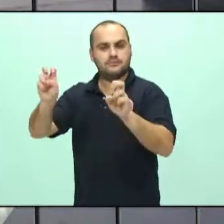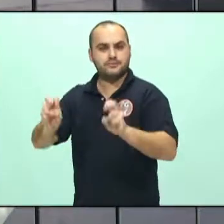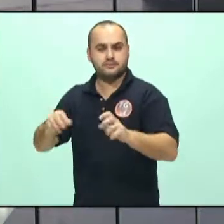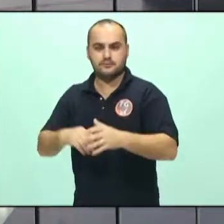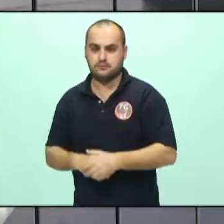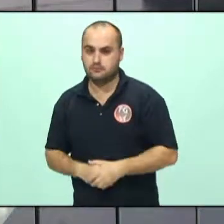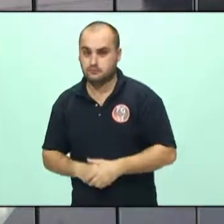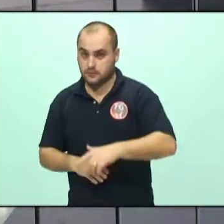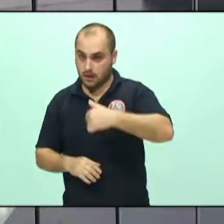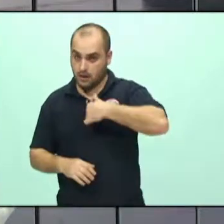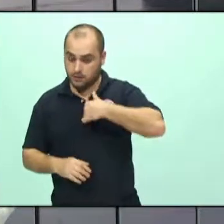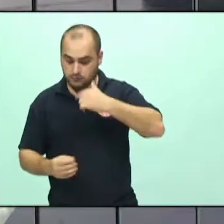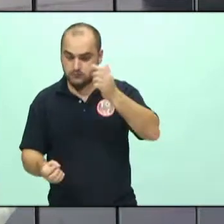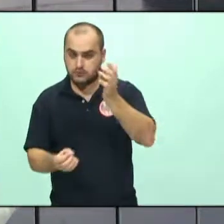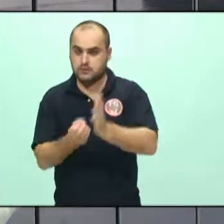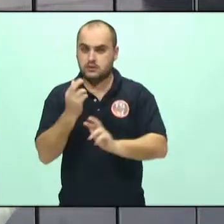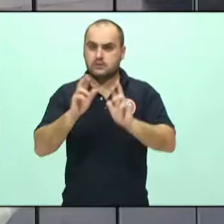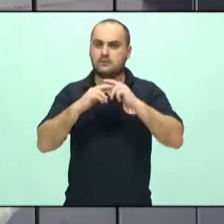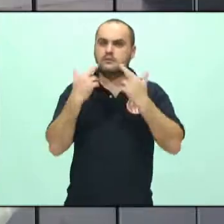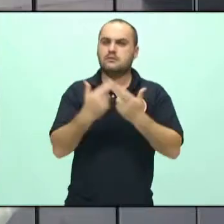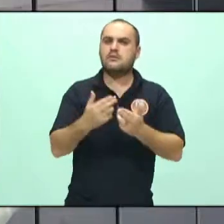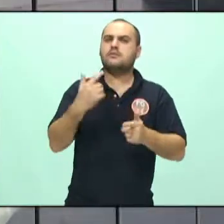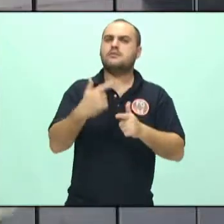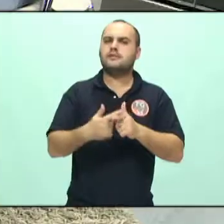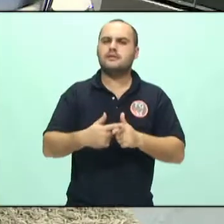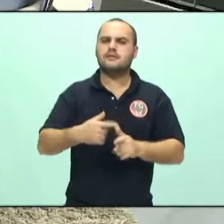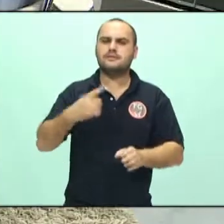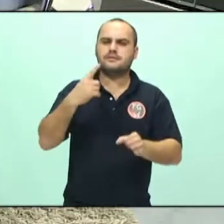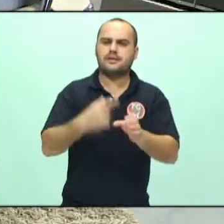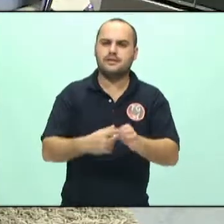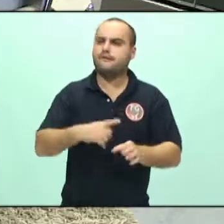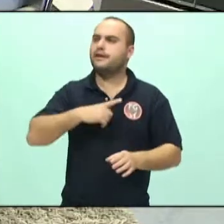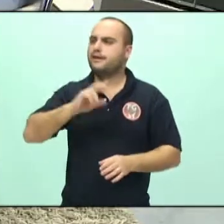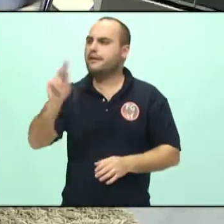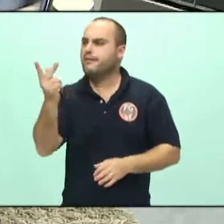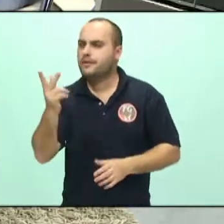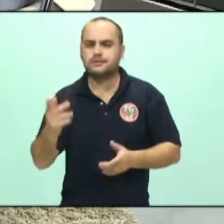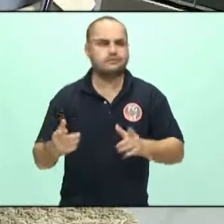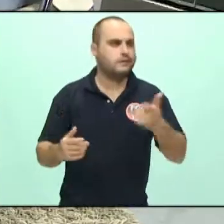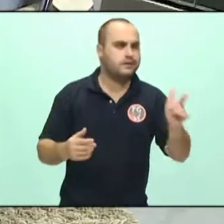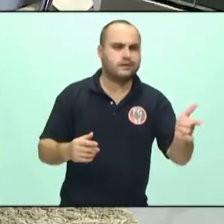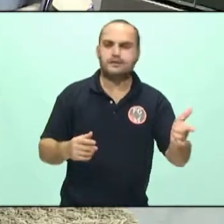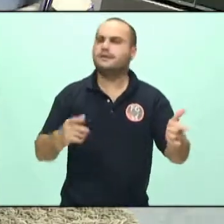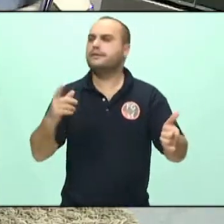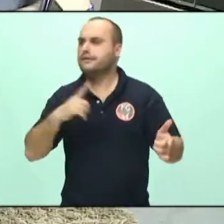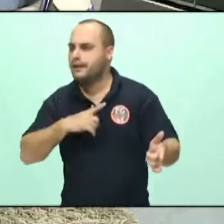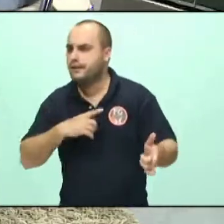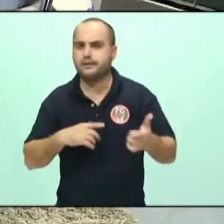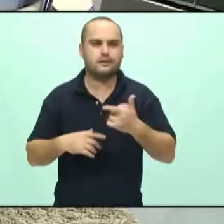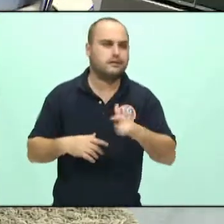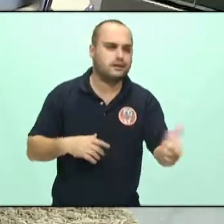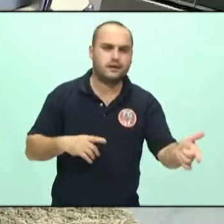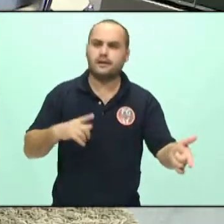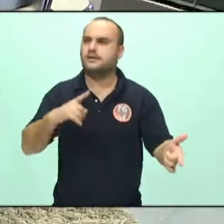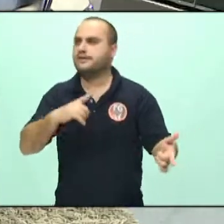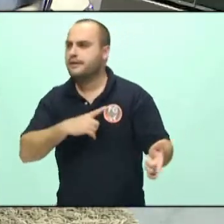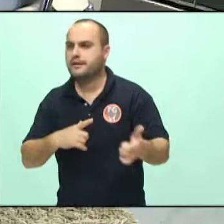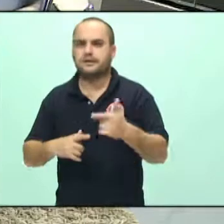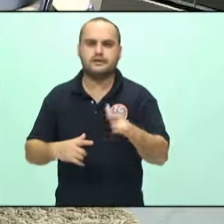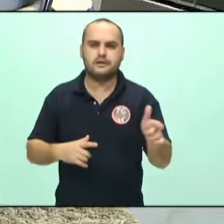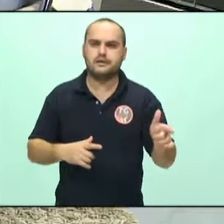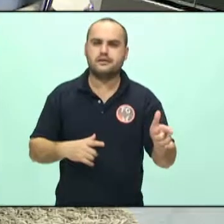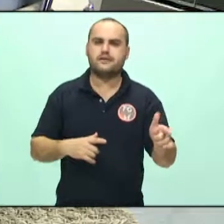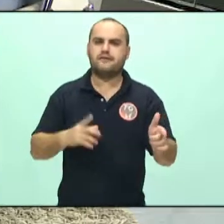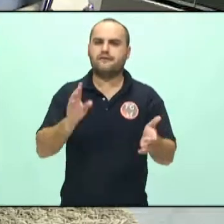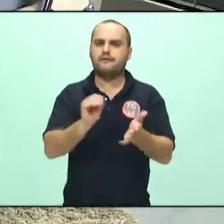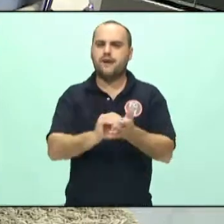pública, Carlos Antônio, porque, poxa, eu não aguentava mais ouvir isso na cidade. Vai ter EMOSC, não vai ter EMOSC, vai ter EMOSC, não vai ter EMOSC. Falta força política, tem força política, não